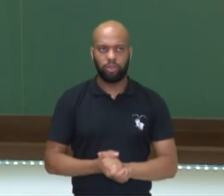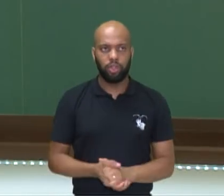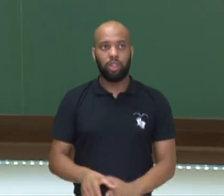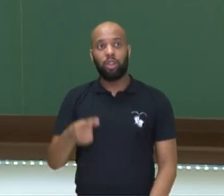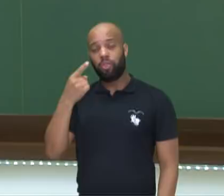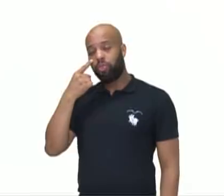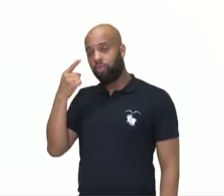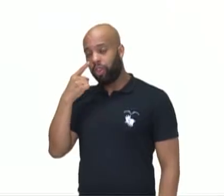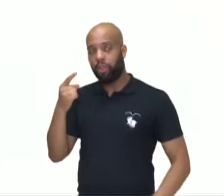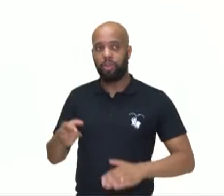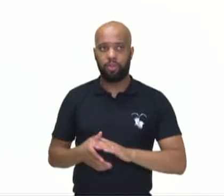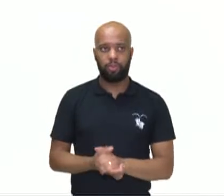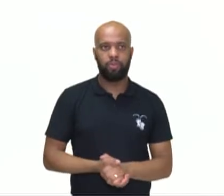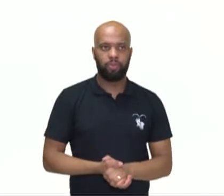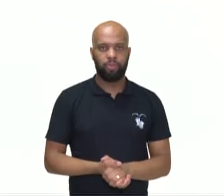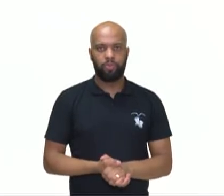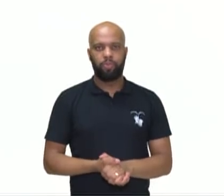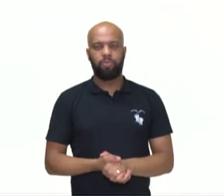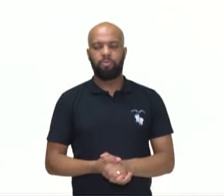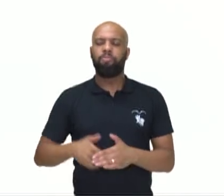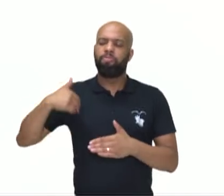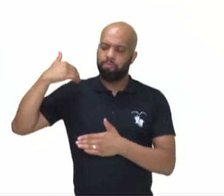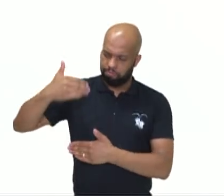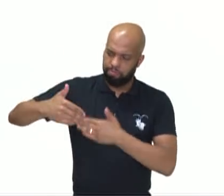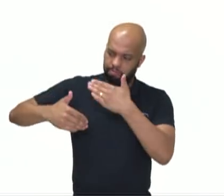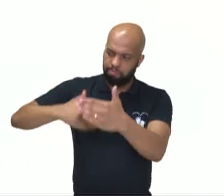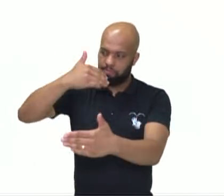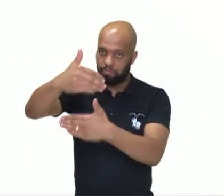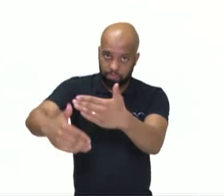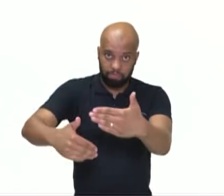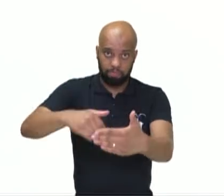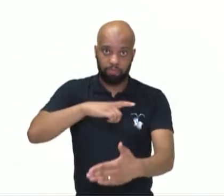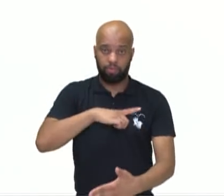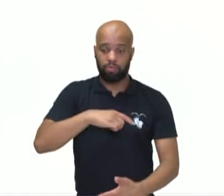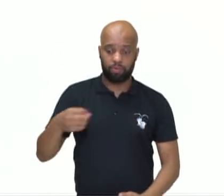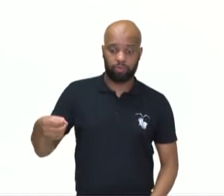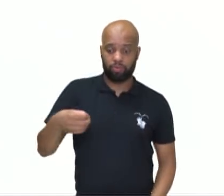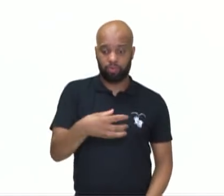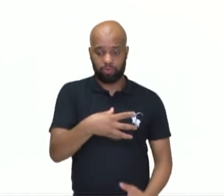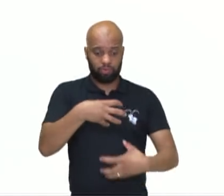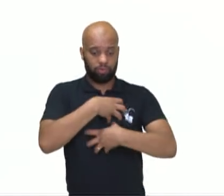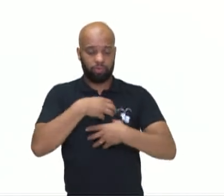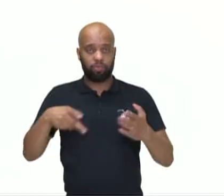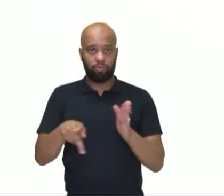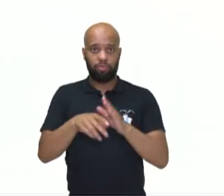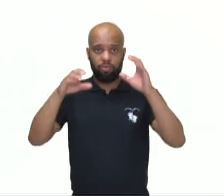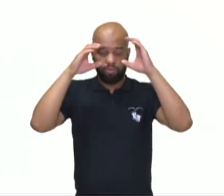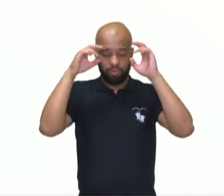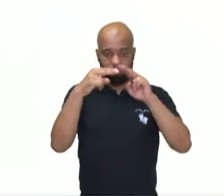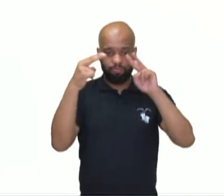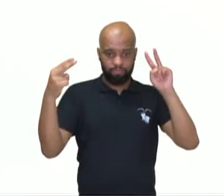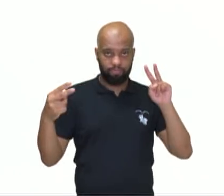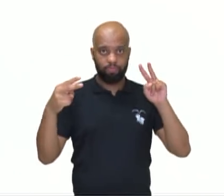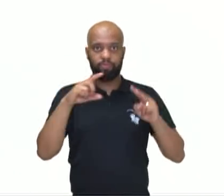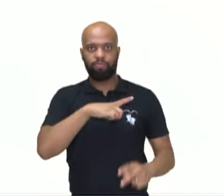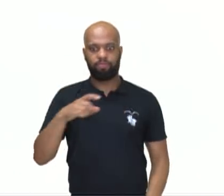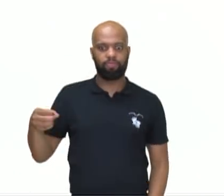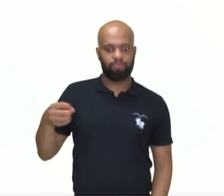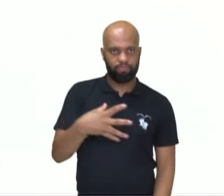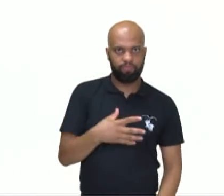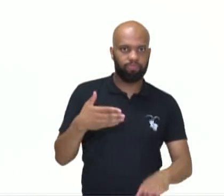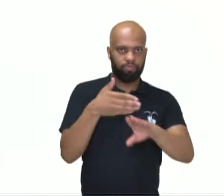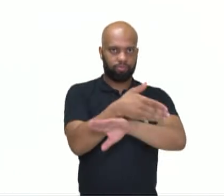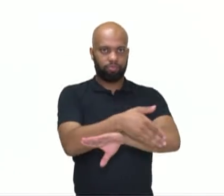olha só, pouco a pouco, a nova geração da realidade virtual vai ganhando forma. Os